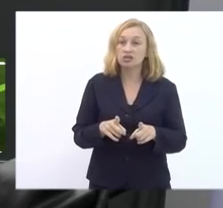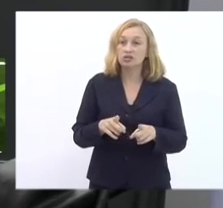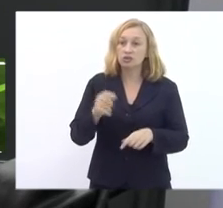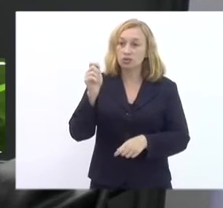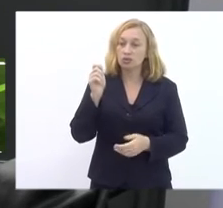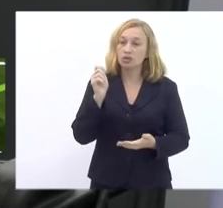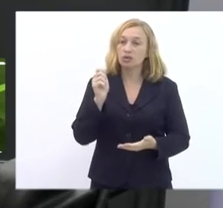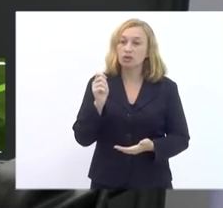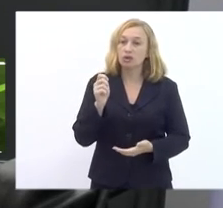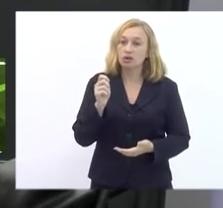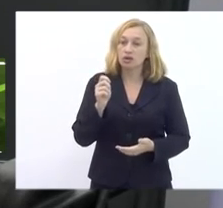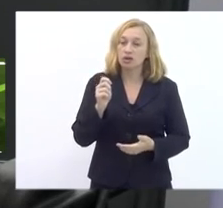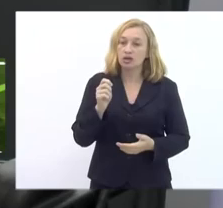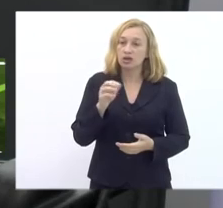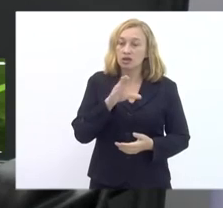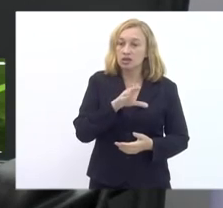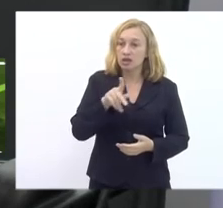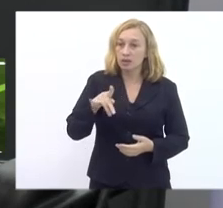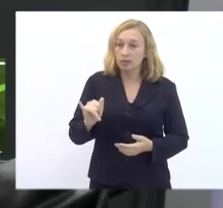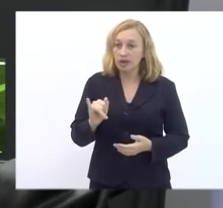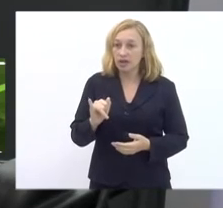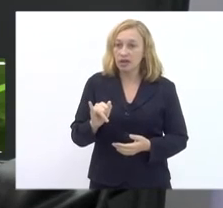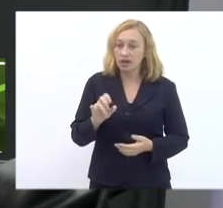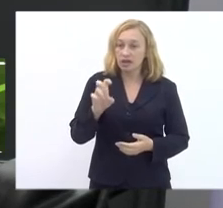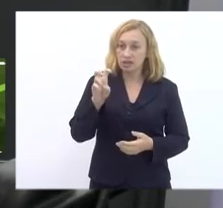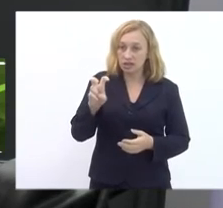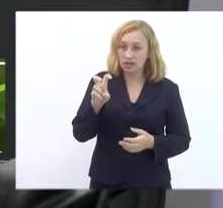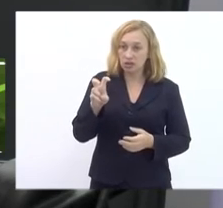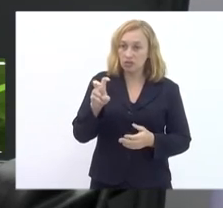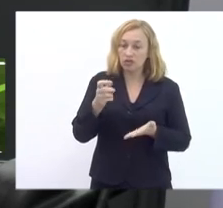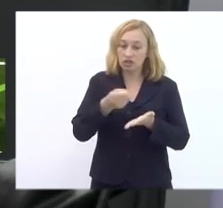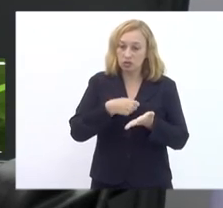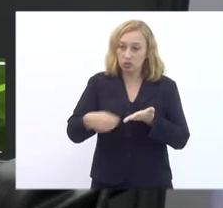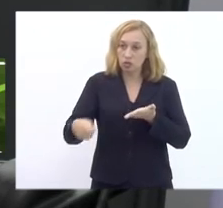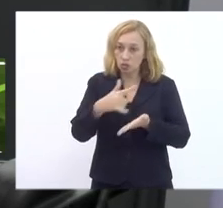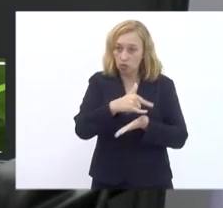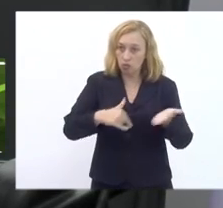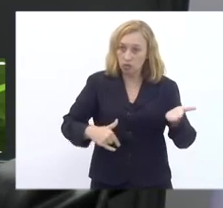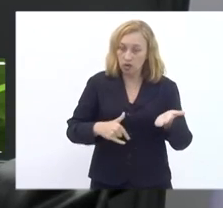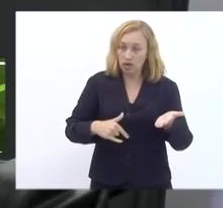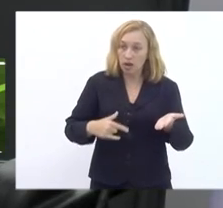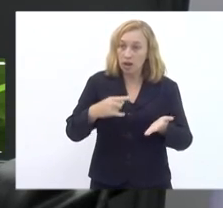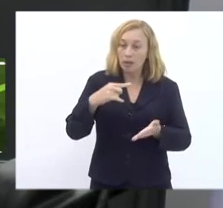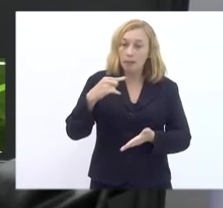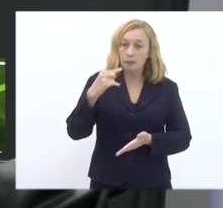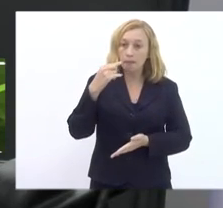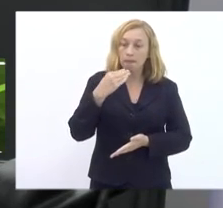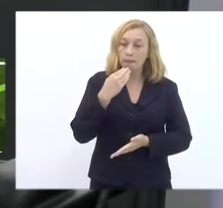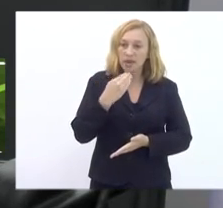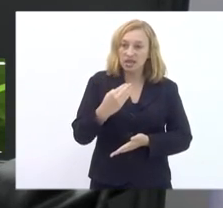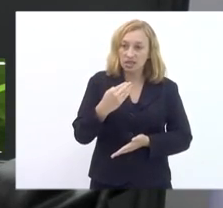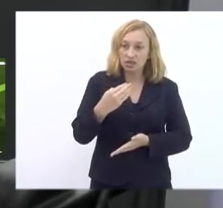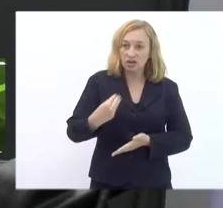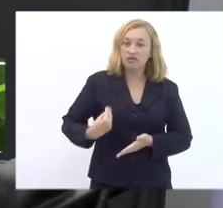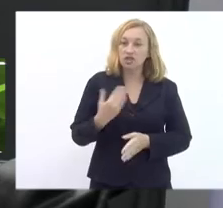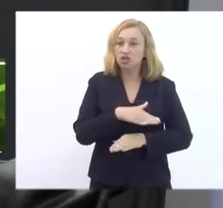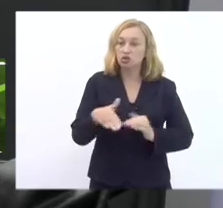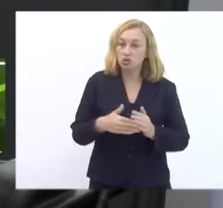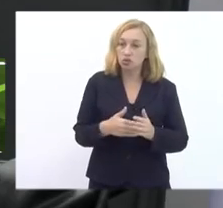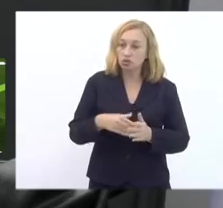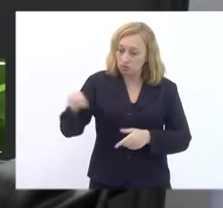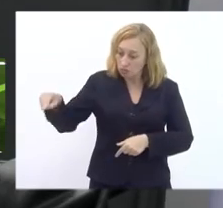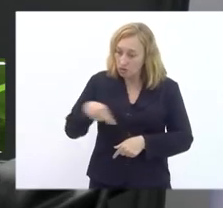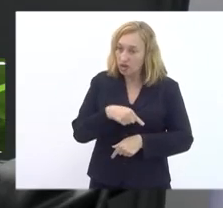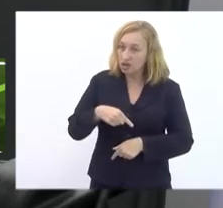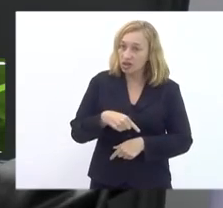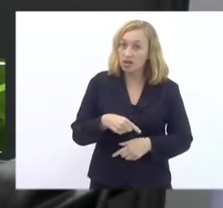aqui na CPI, de 5 membros, fazendo documento. Se você está na presença dos conselheiros, vão aparecer. Eles são obrigados a aparecer,